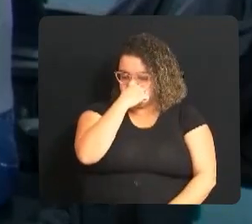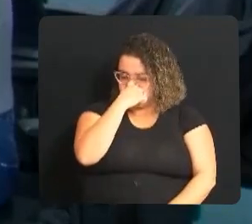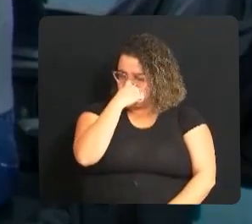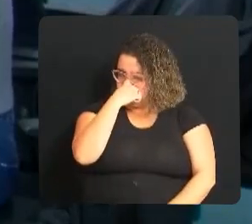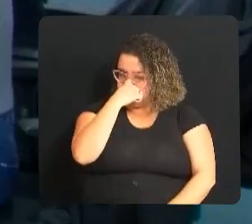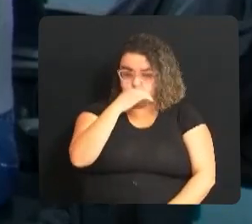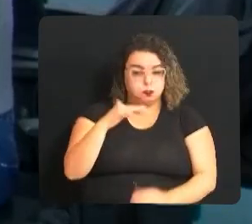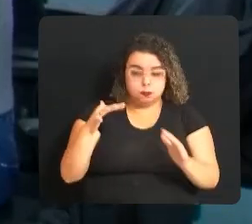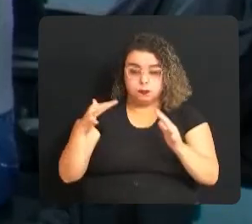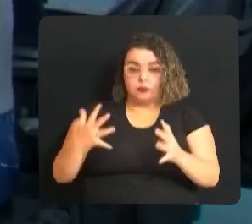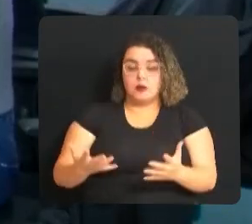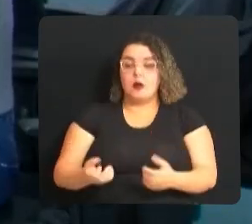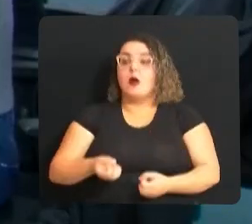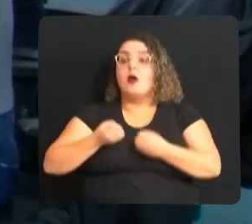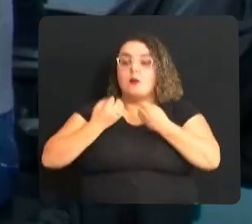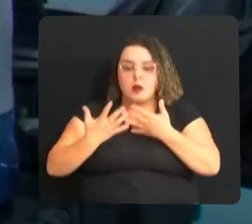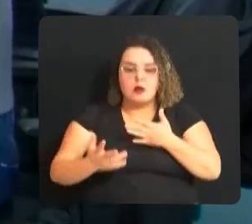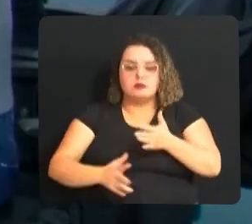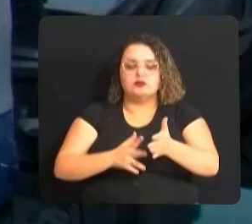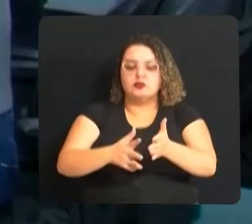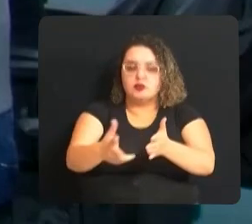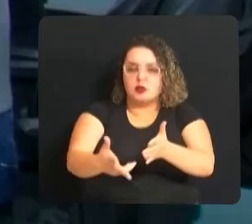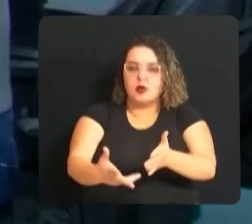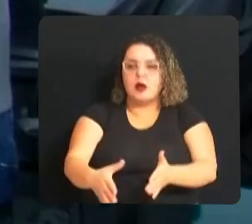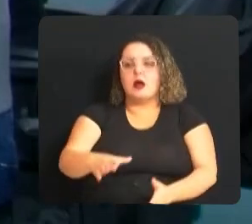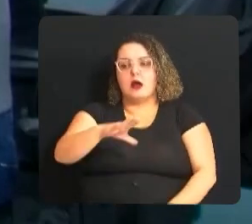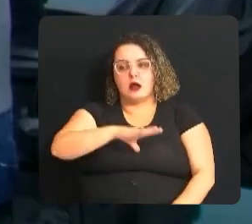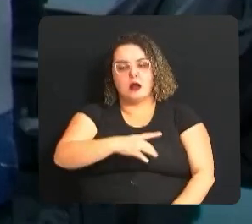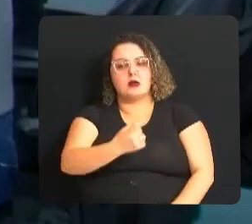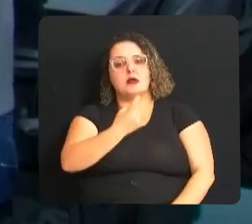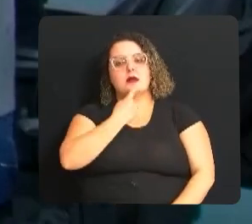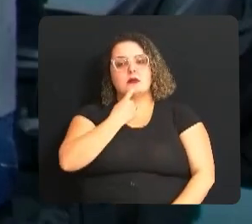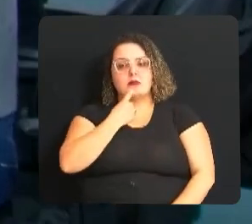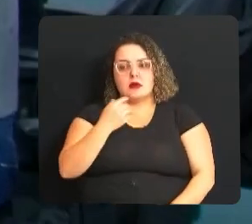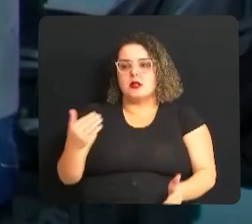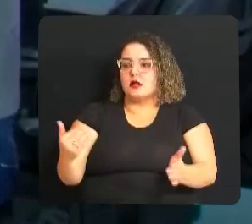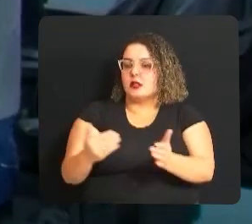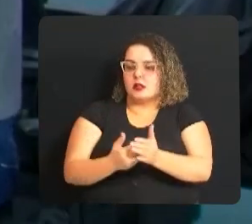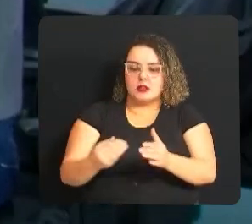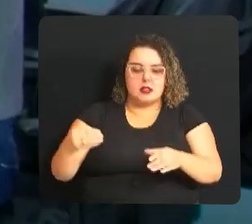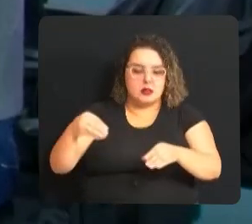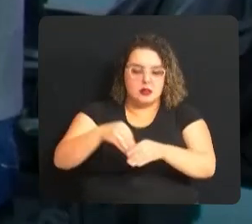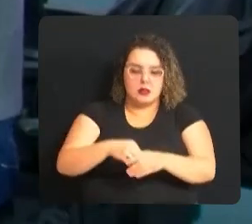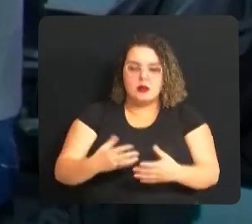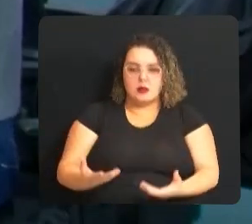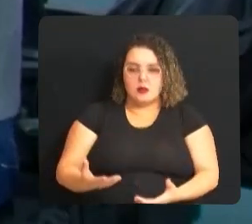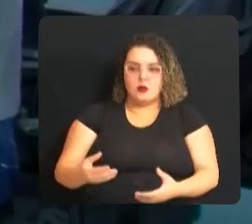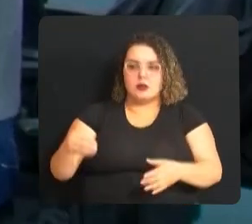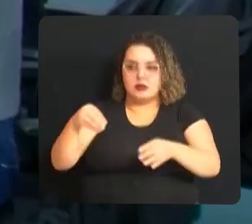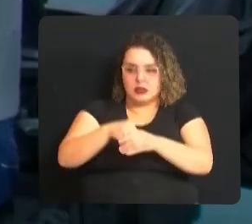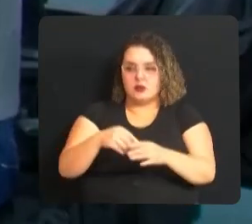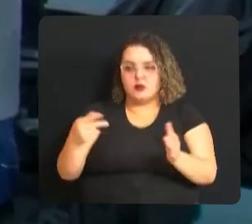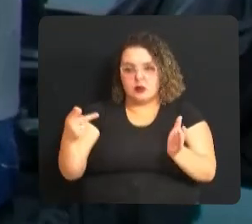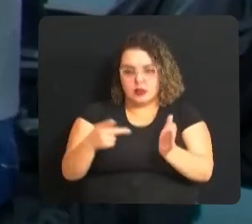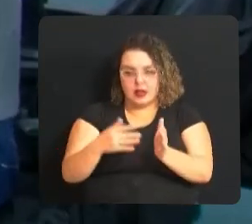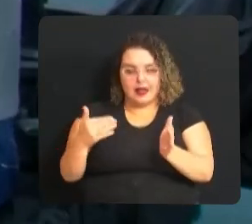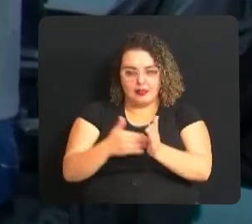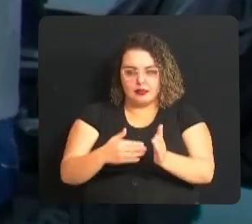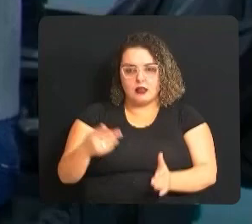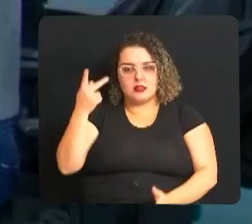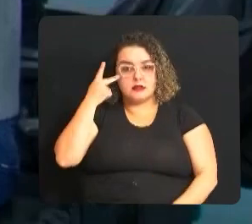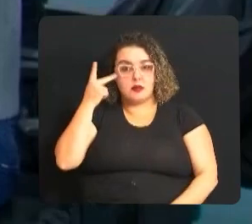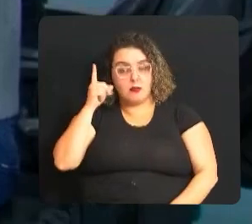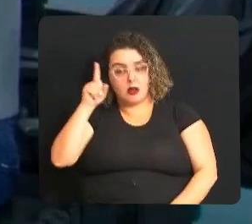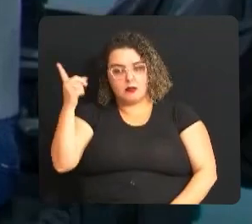né? Nós temos boas rodovias que ligam Campinas à capital, o interior à capital, mas elas hoje já se encontram em